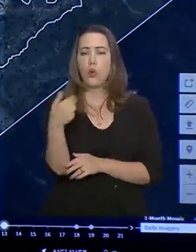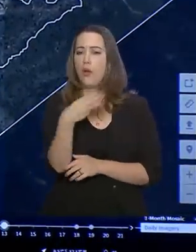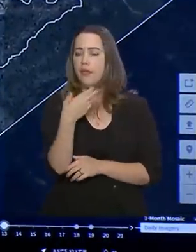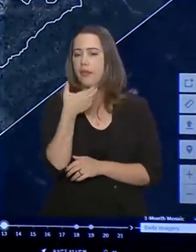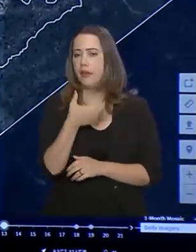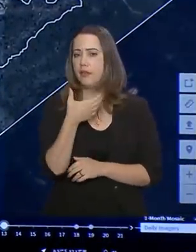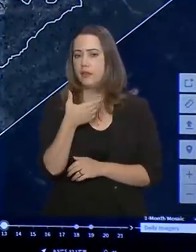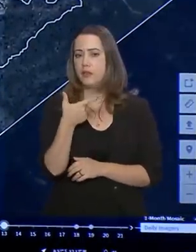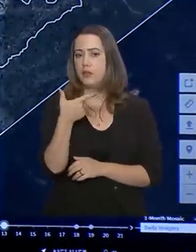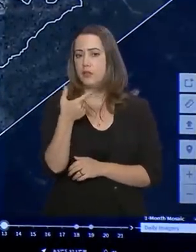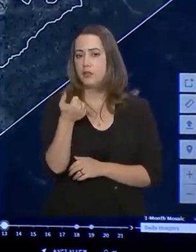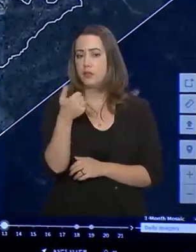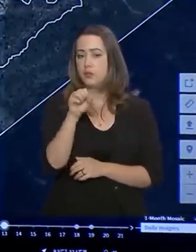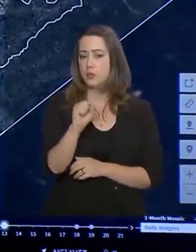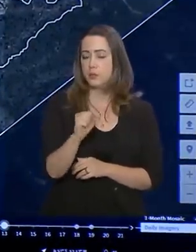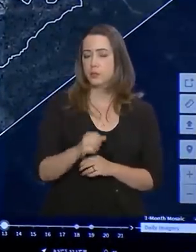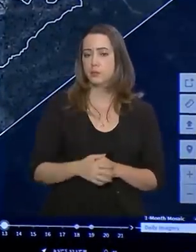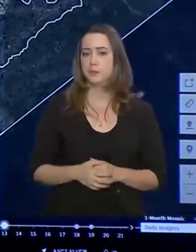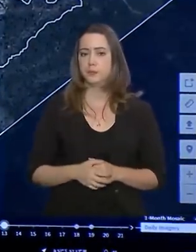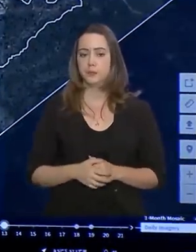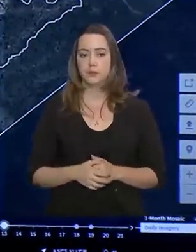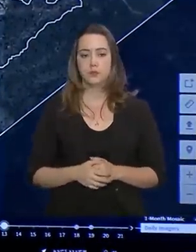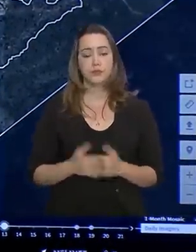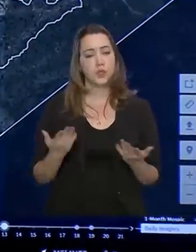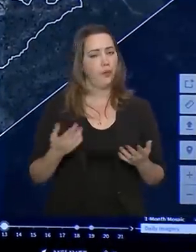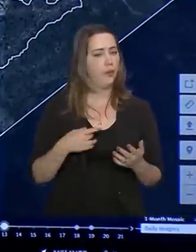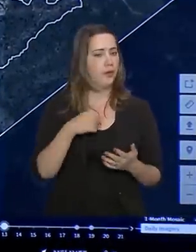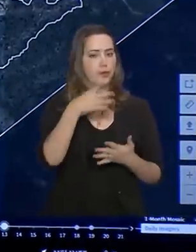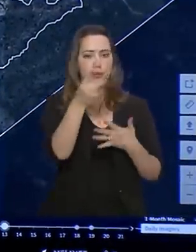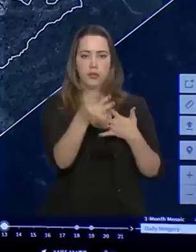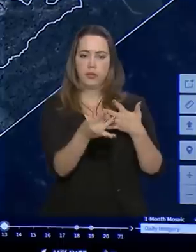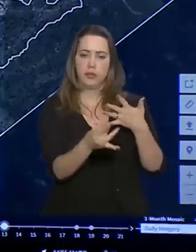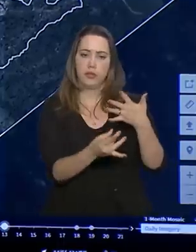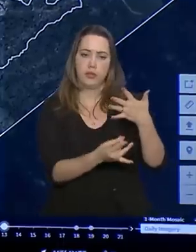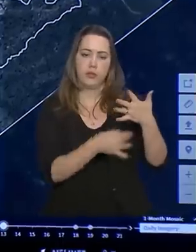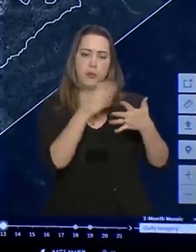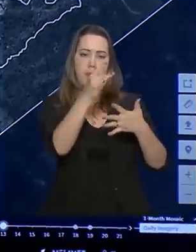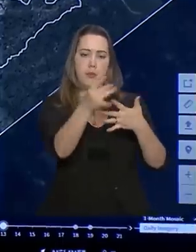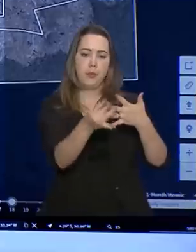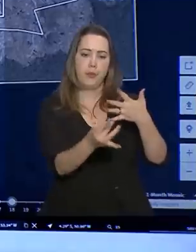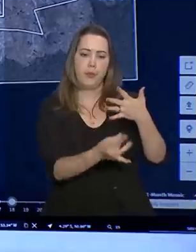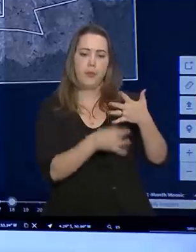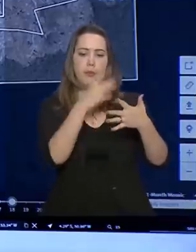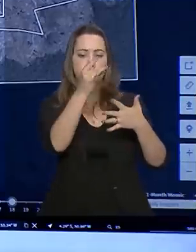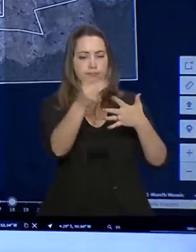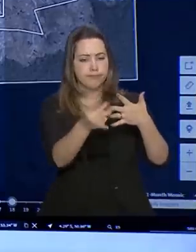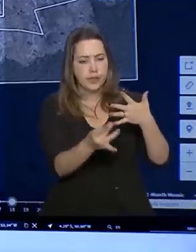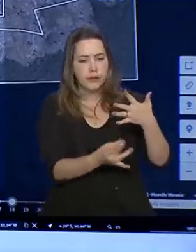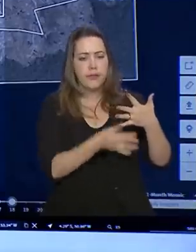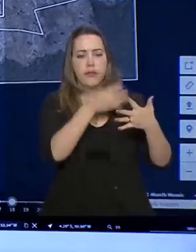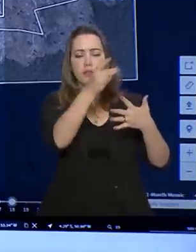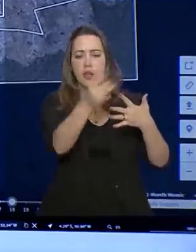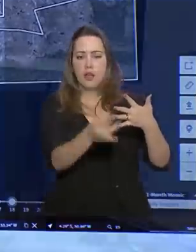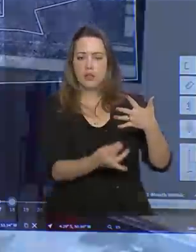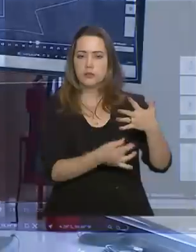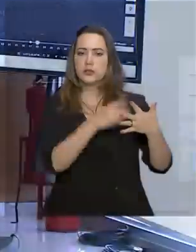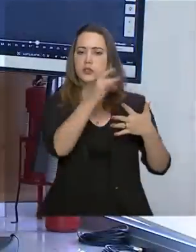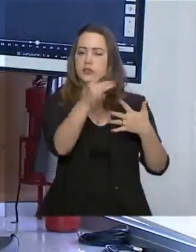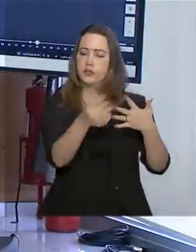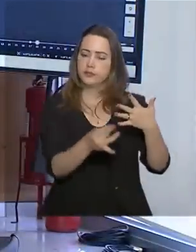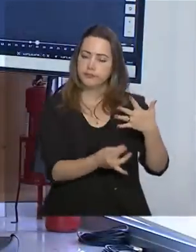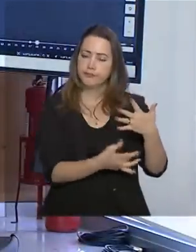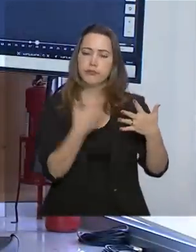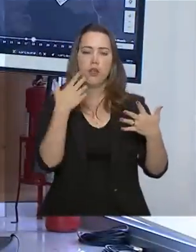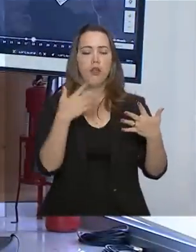de 18 as instituições que vamos continuar até mostrando as áreas pacajá